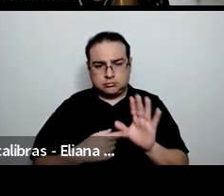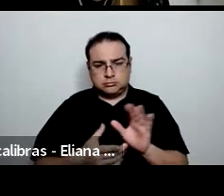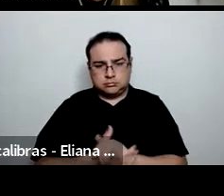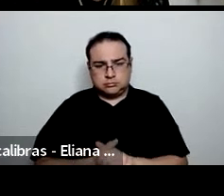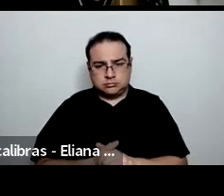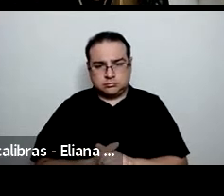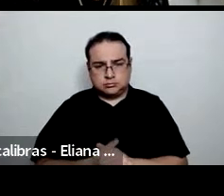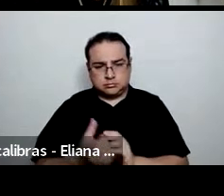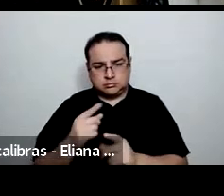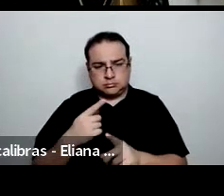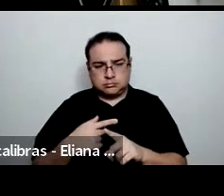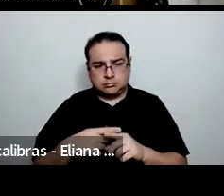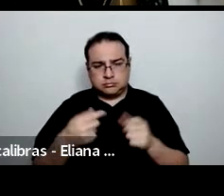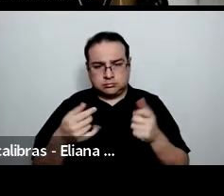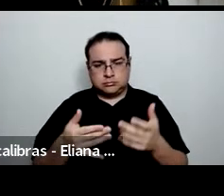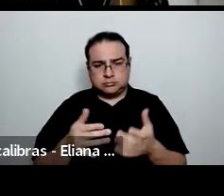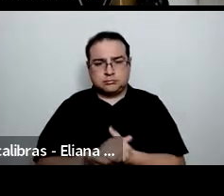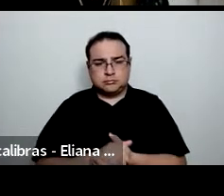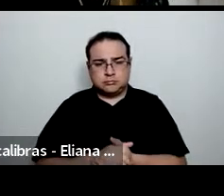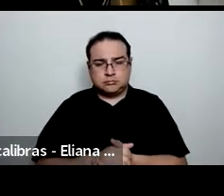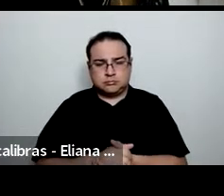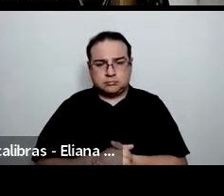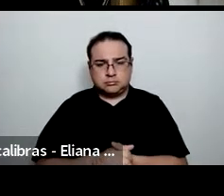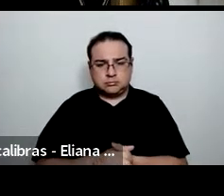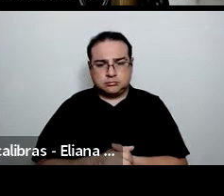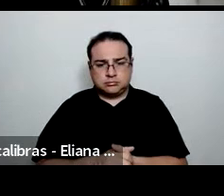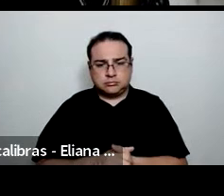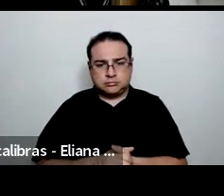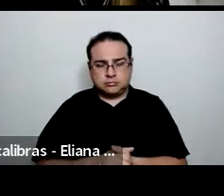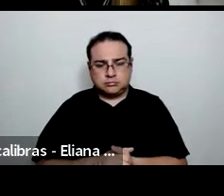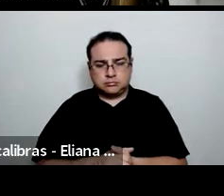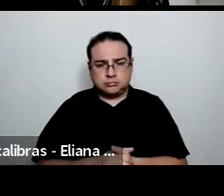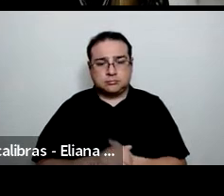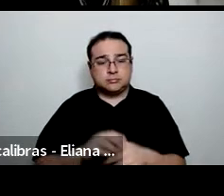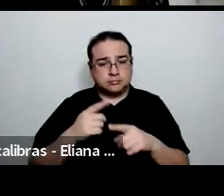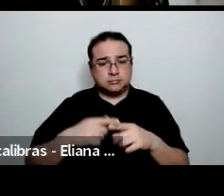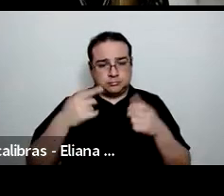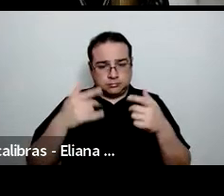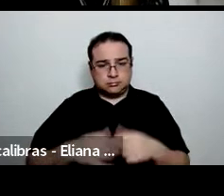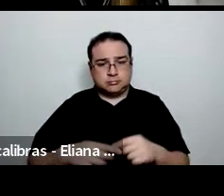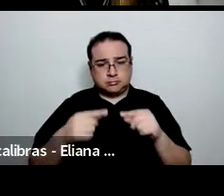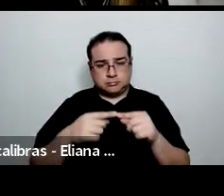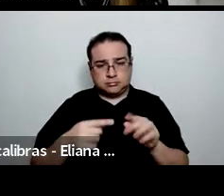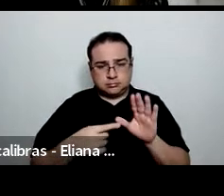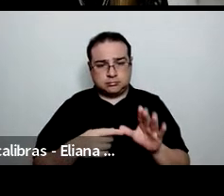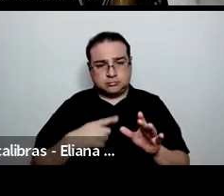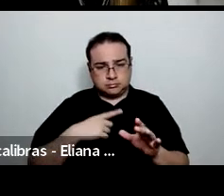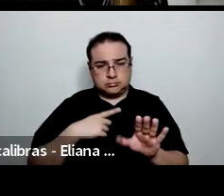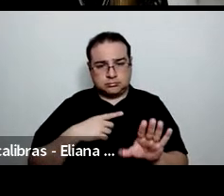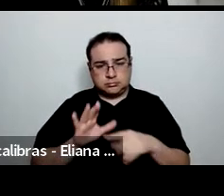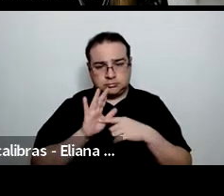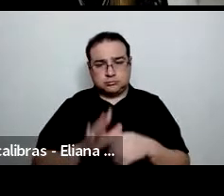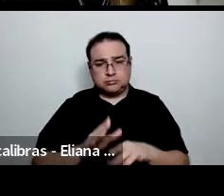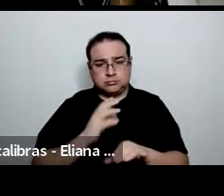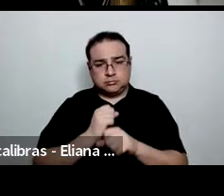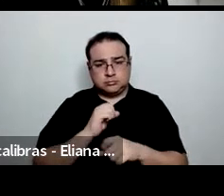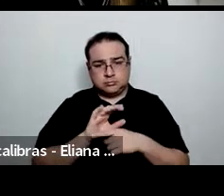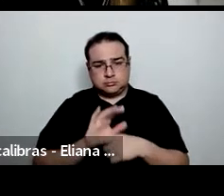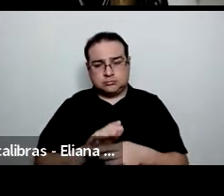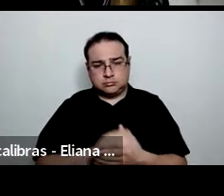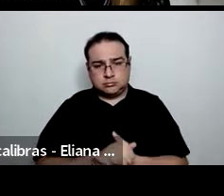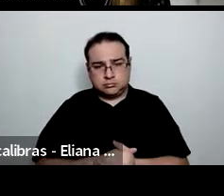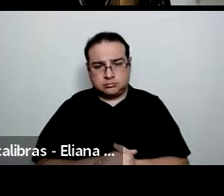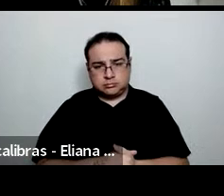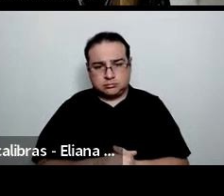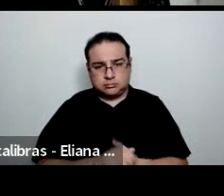a só pela qual a Vila Alpina para resguardar São quanto à apresentação das contas da mesma equipa